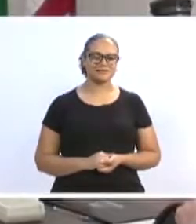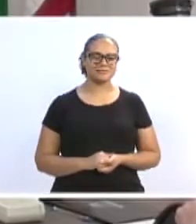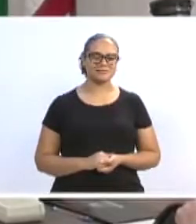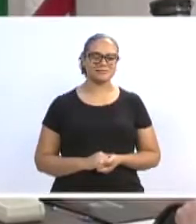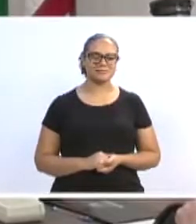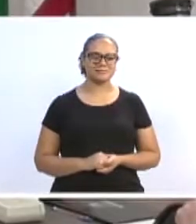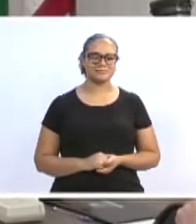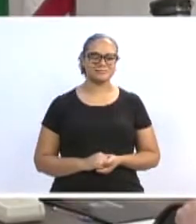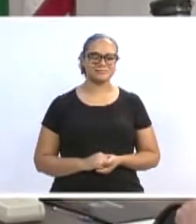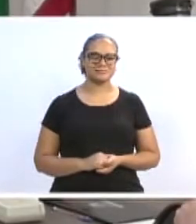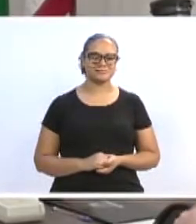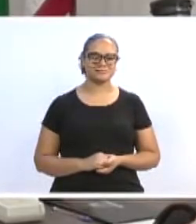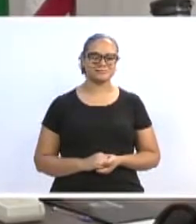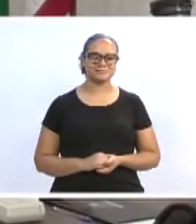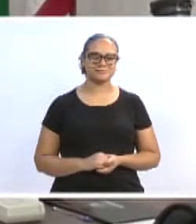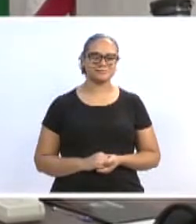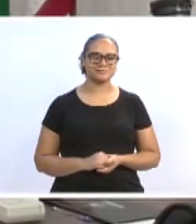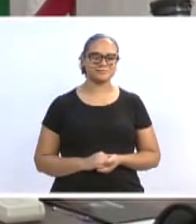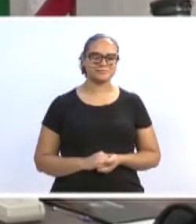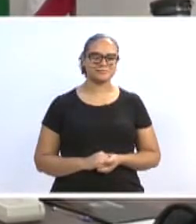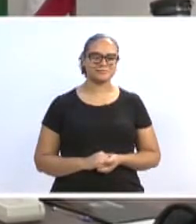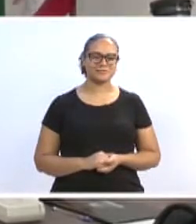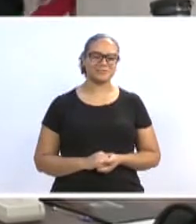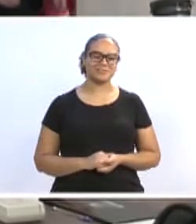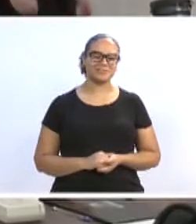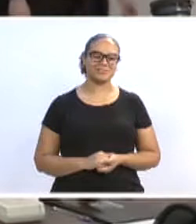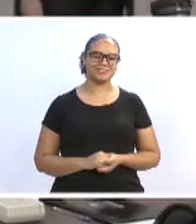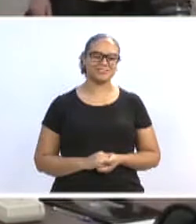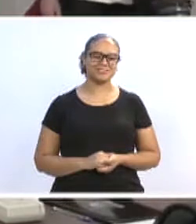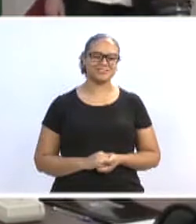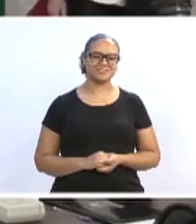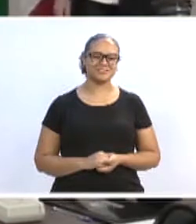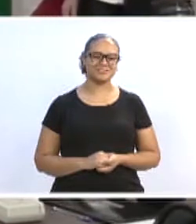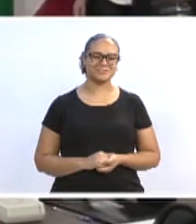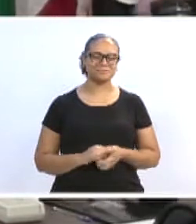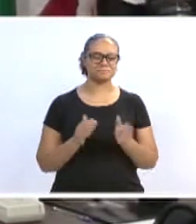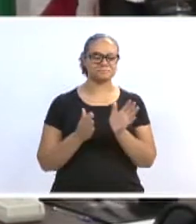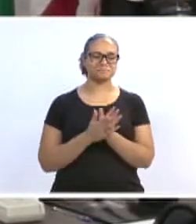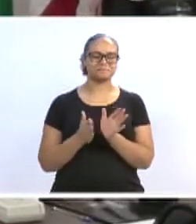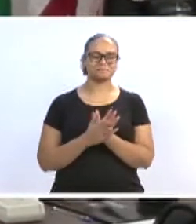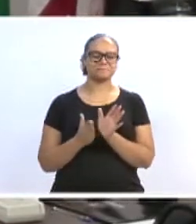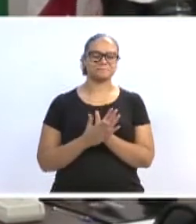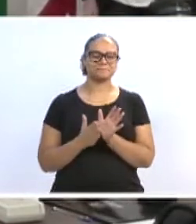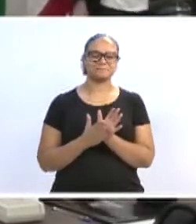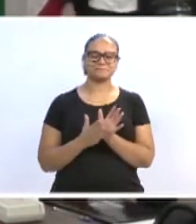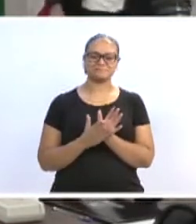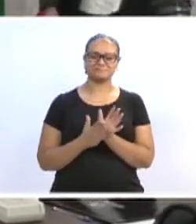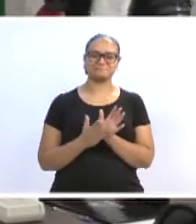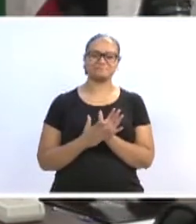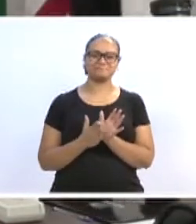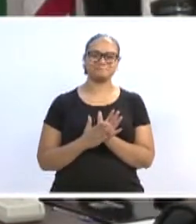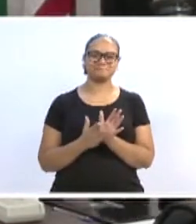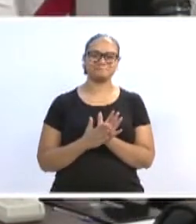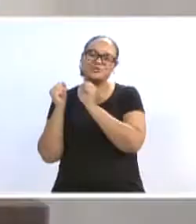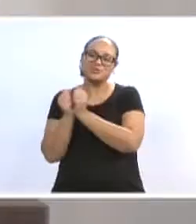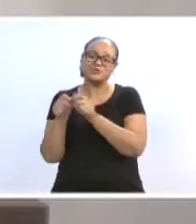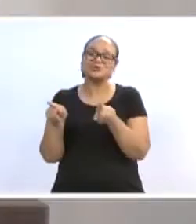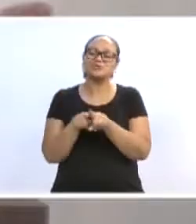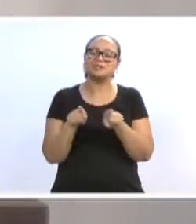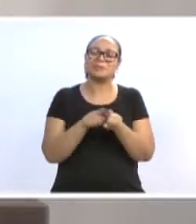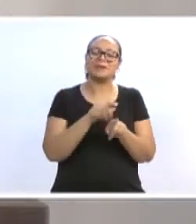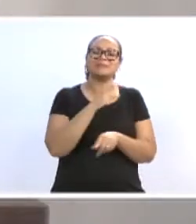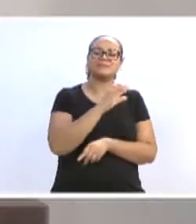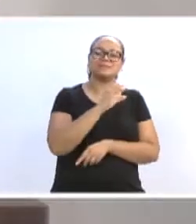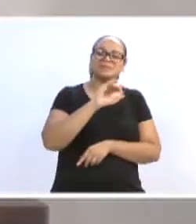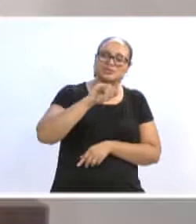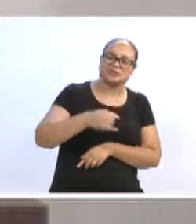sociedade blumenauense. Quem representou o curso foi o advogado e professor Dr. César Wolff. Já o